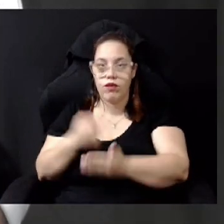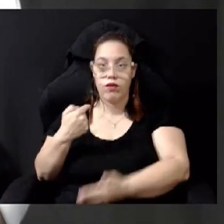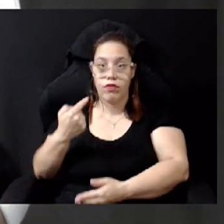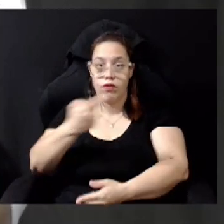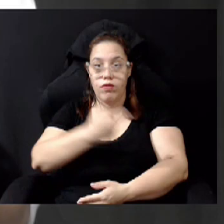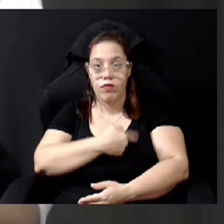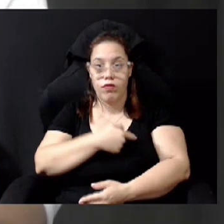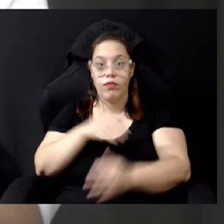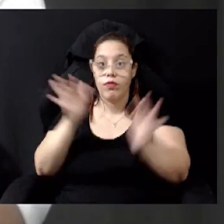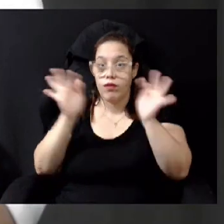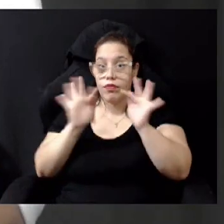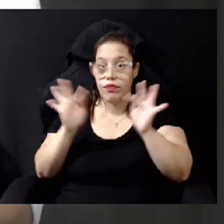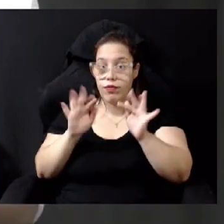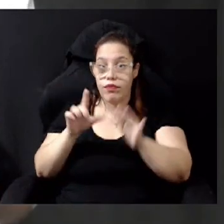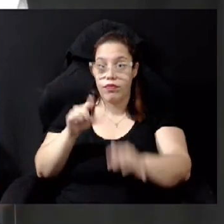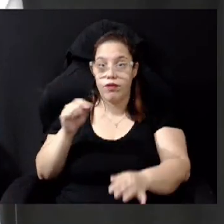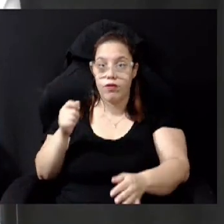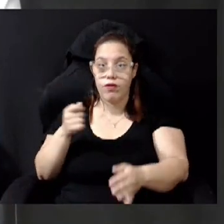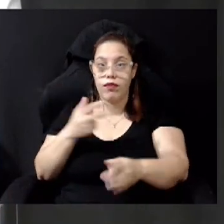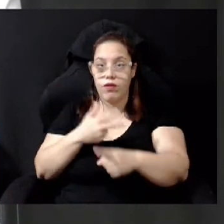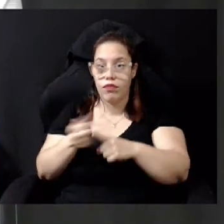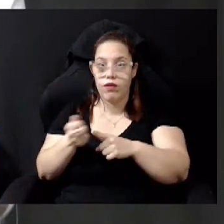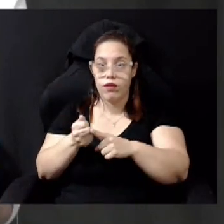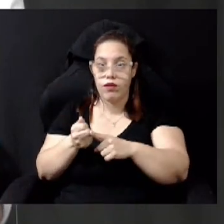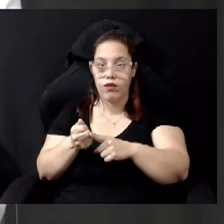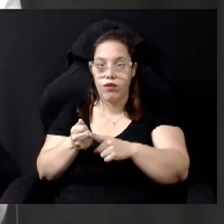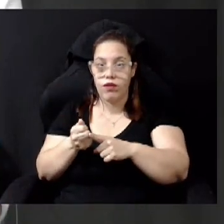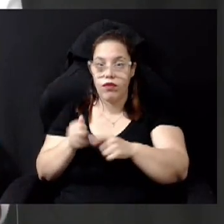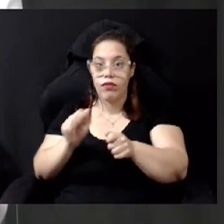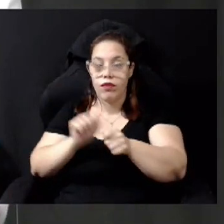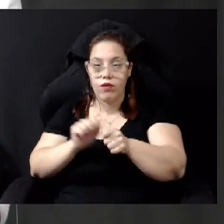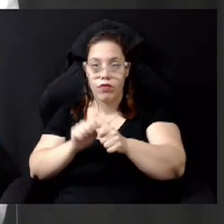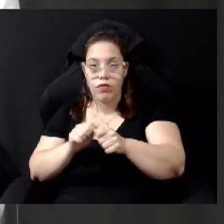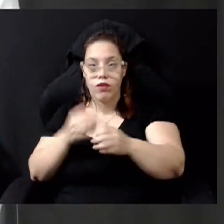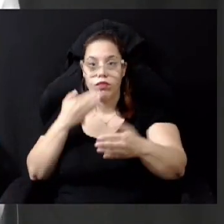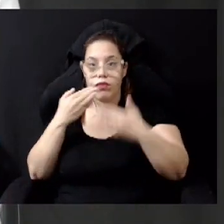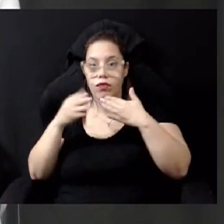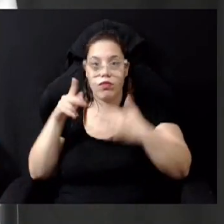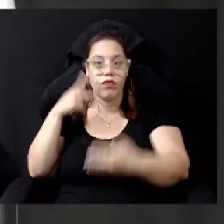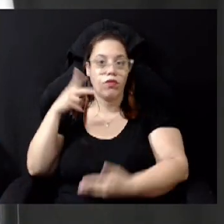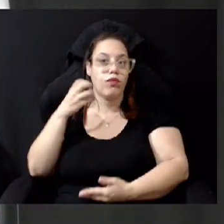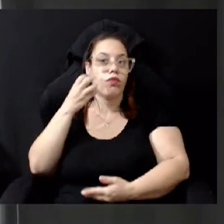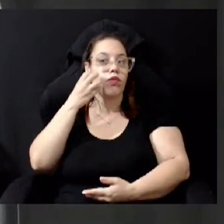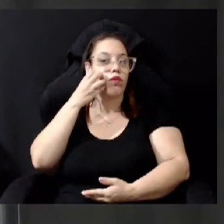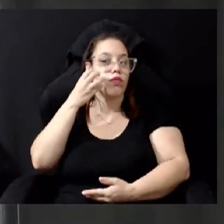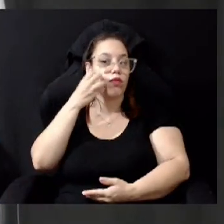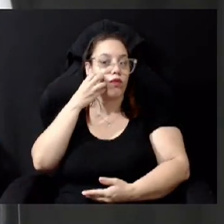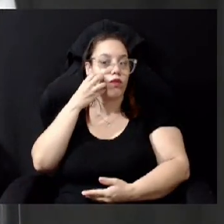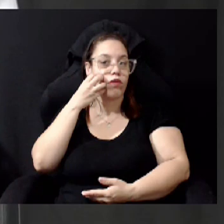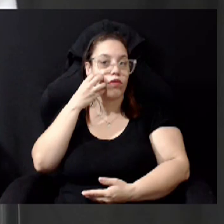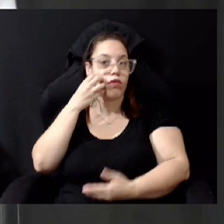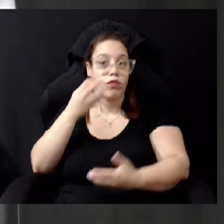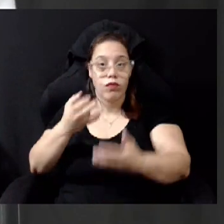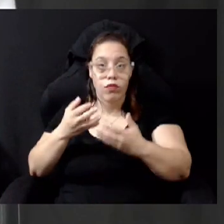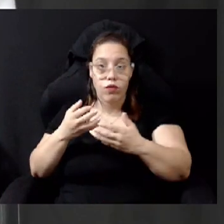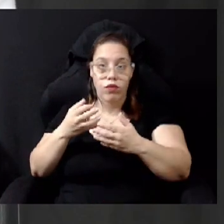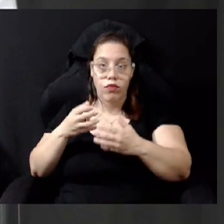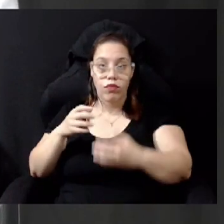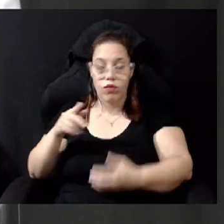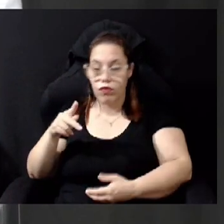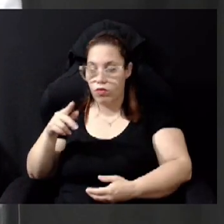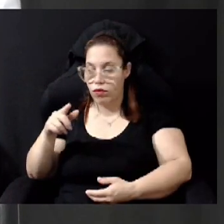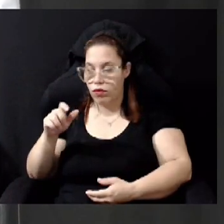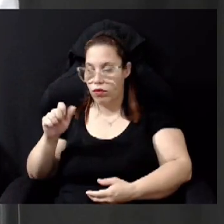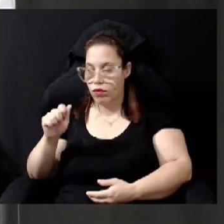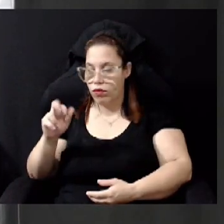de, antes de vencer nessa anterior, fazer um acordo com o vereador Igor Diego, que ele queria fazer um parque molhado lá na região do Campo